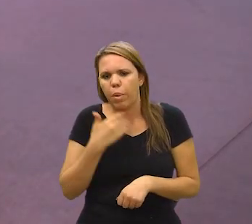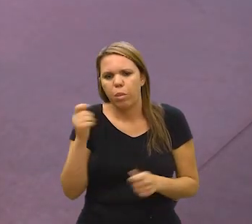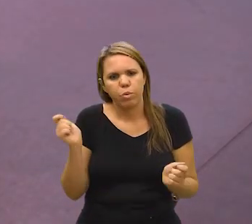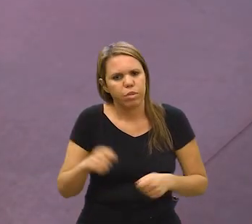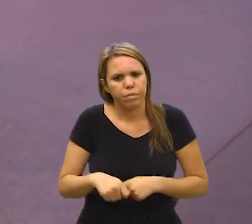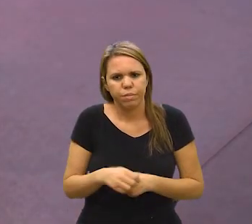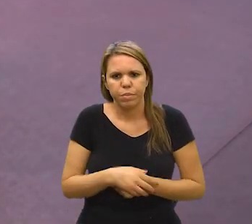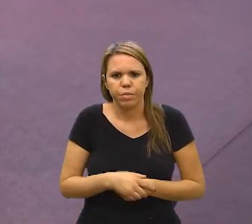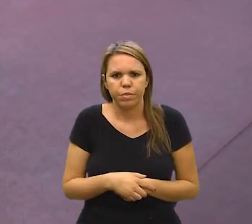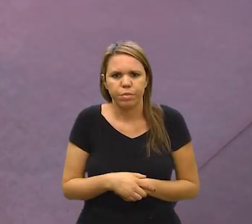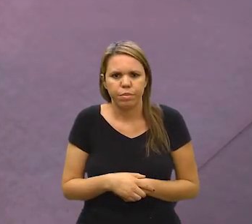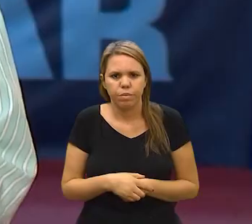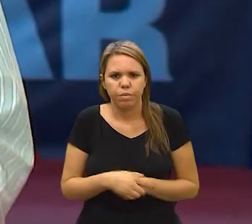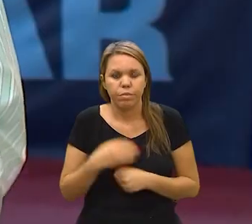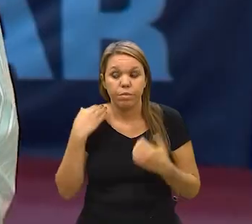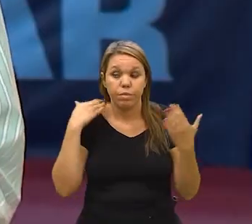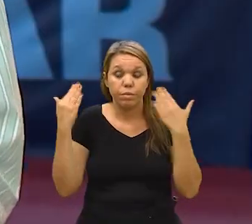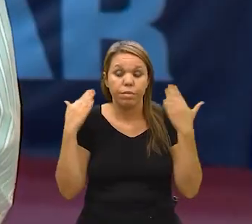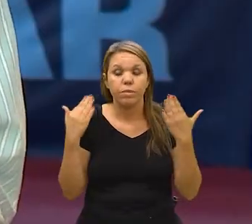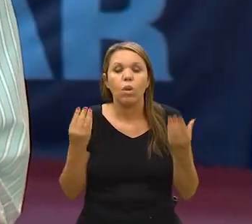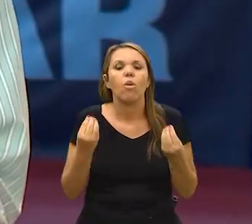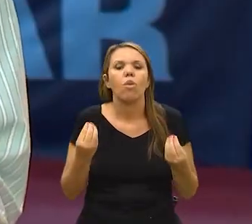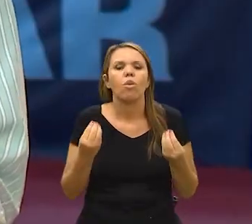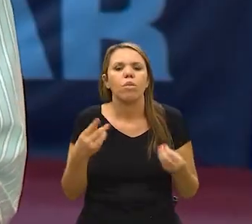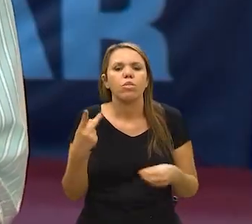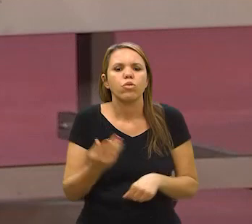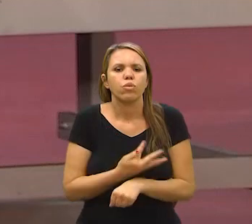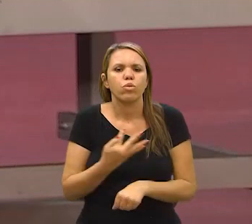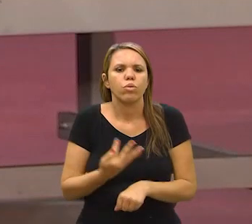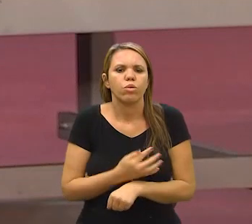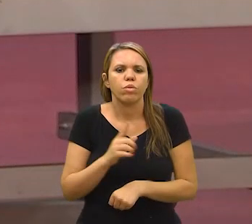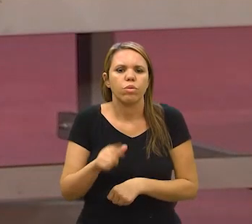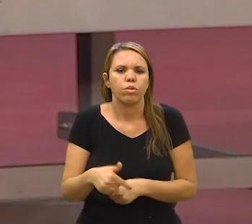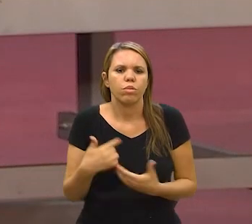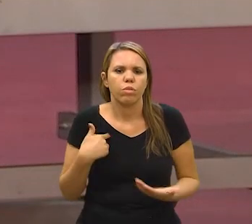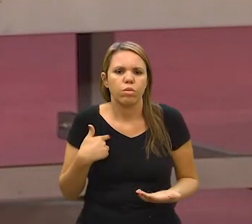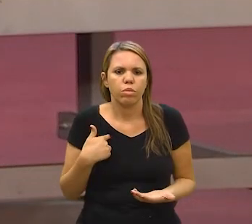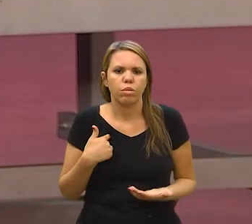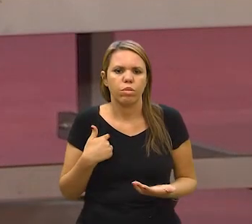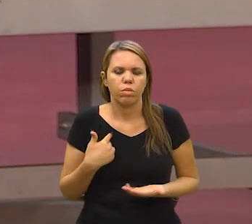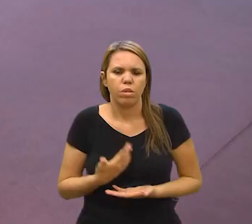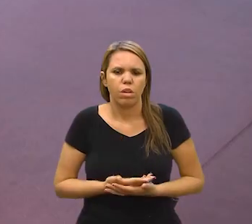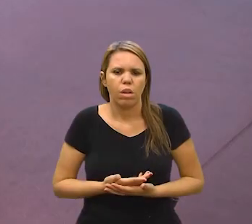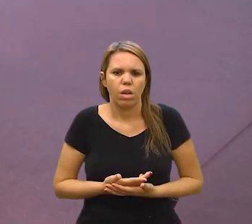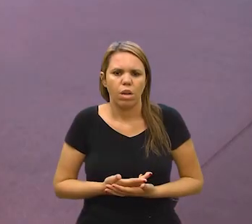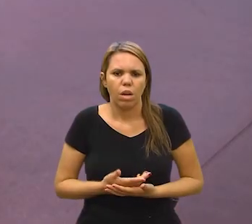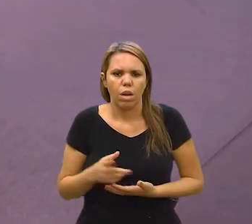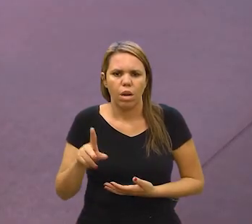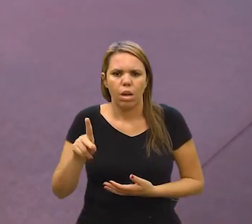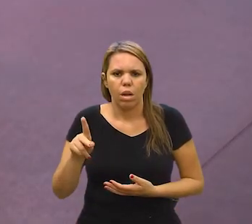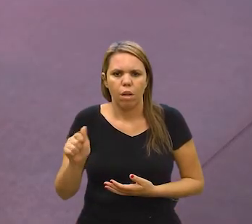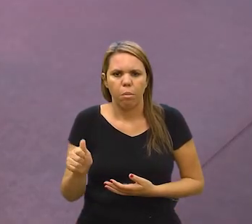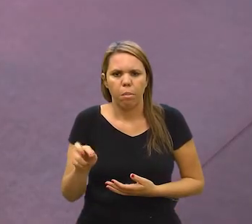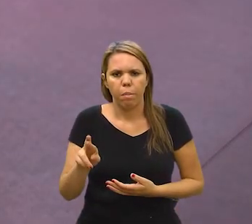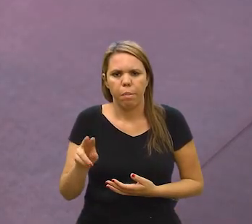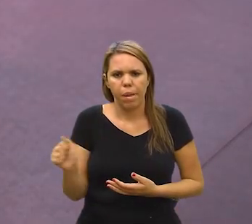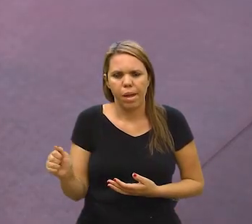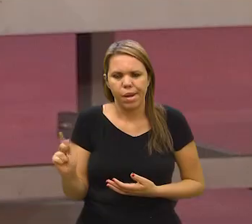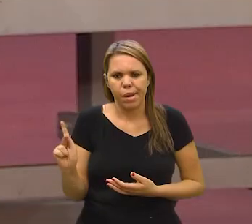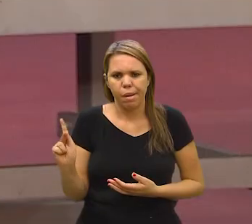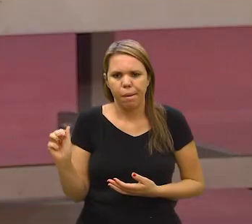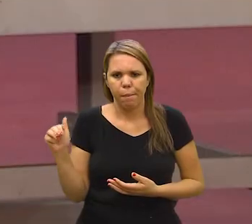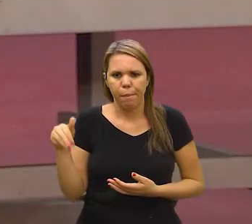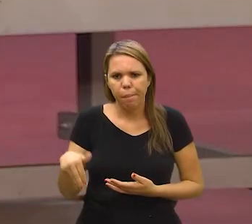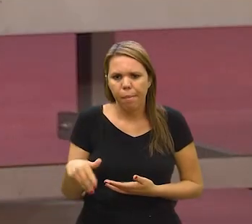treinar da melhor forma possível. Mas psicologicamente, como é que é suportar isso? Porque você estava nos Jogos Parapan, que aconteceu isso. Isso, agora